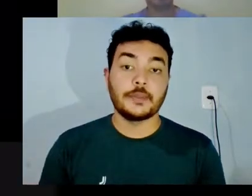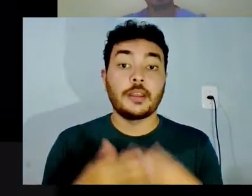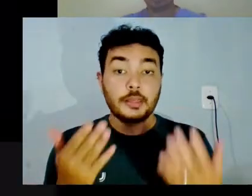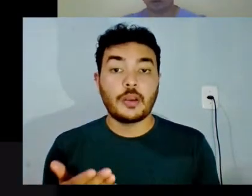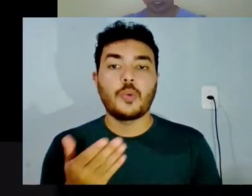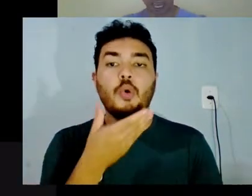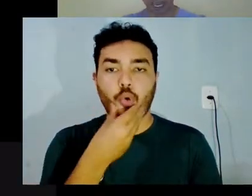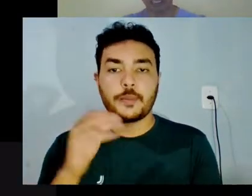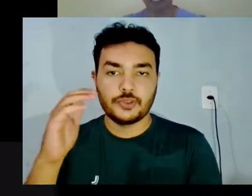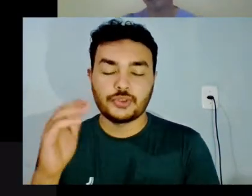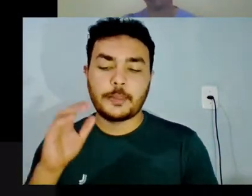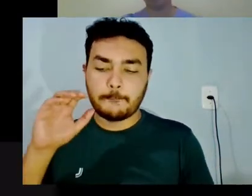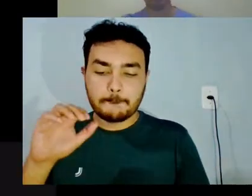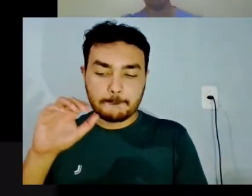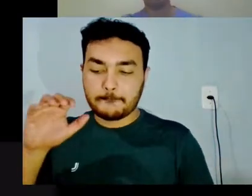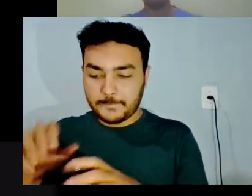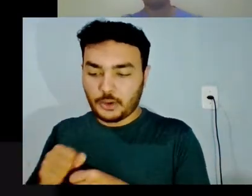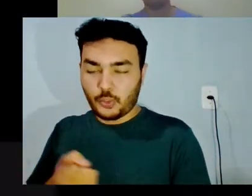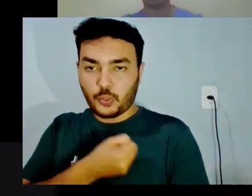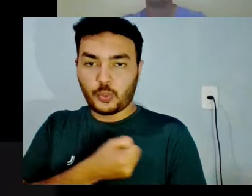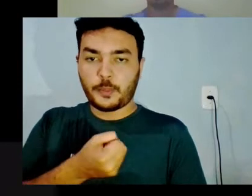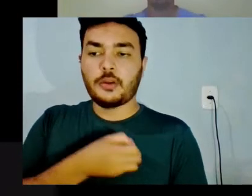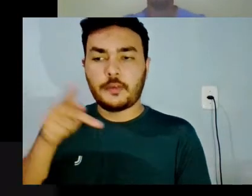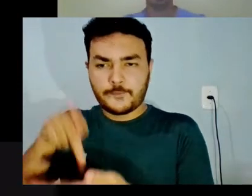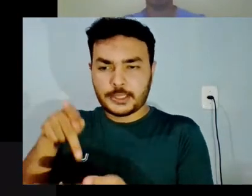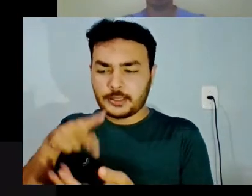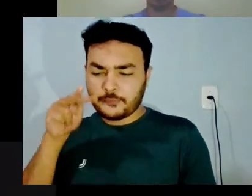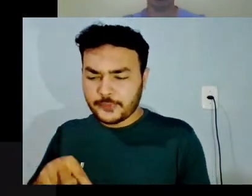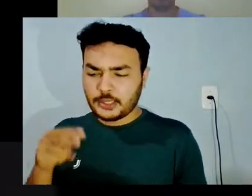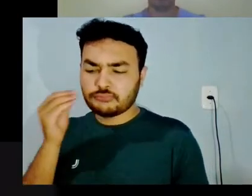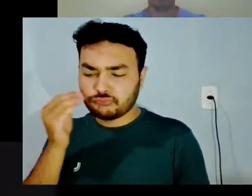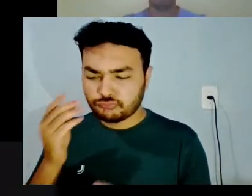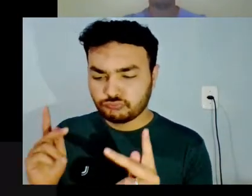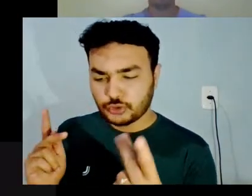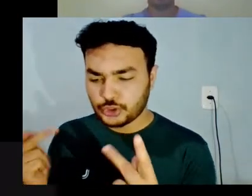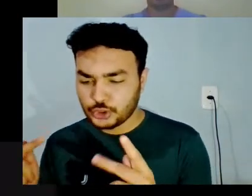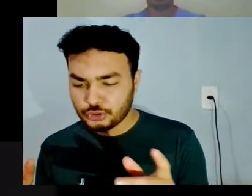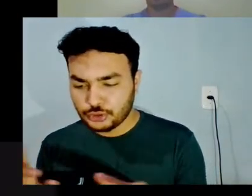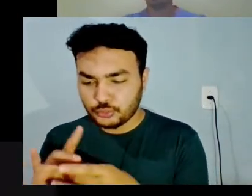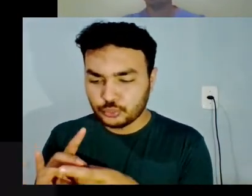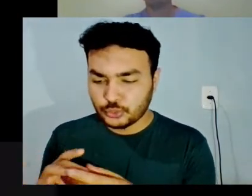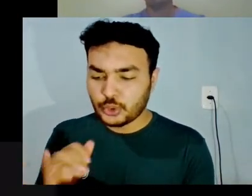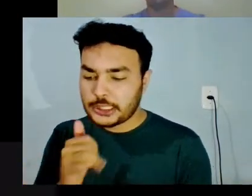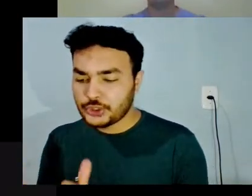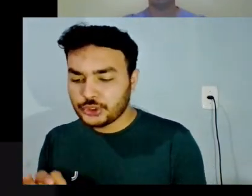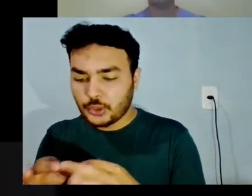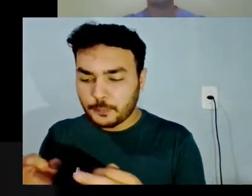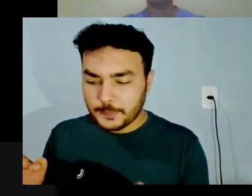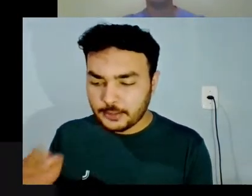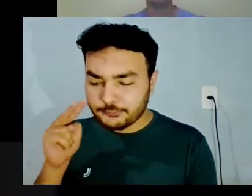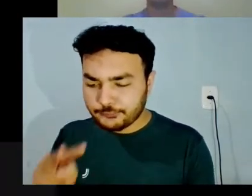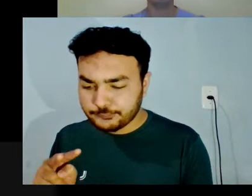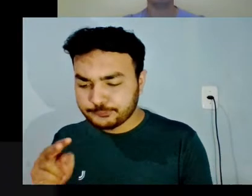pegaram os valores reais, né, obtidos de fato experimentalmente para a molécula de hidrogênio, tanto de energia quanto de comprimento da